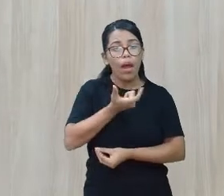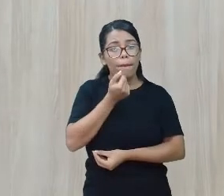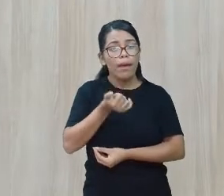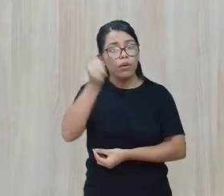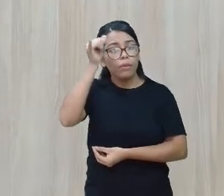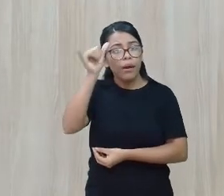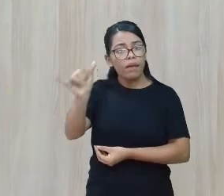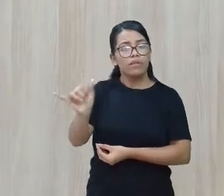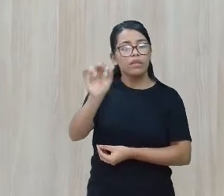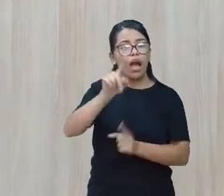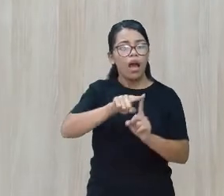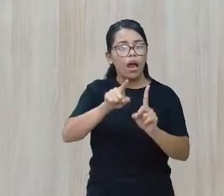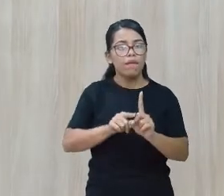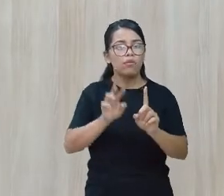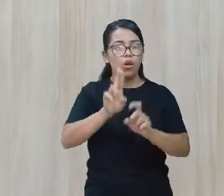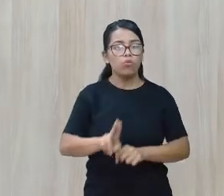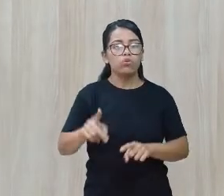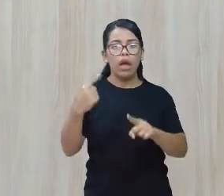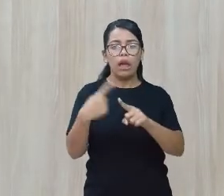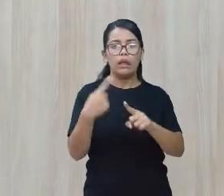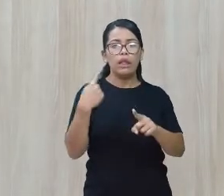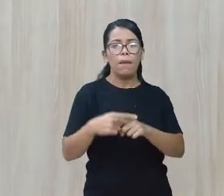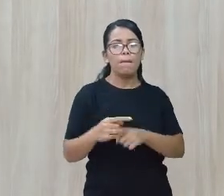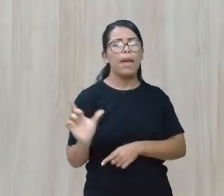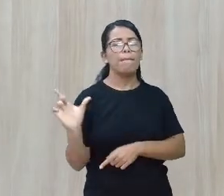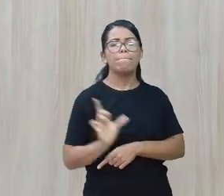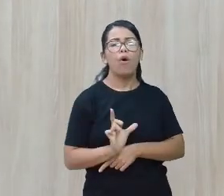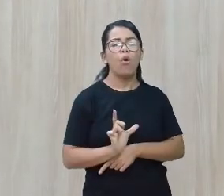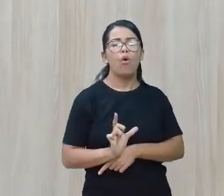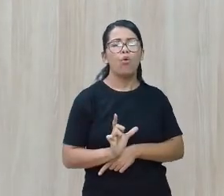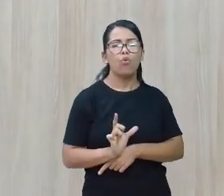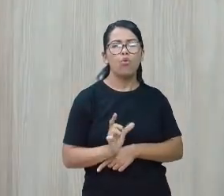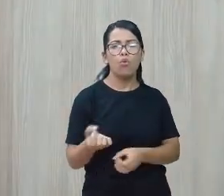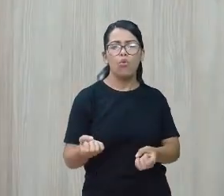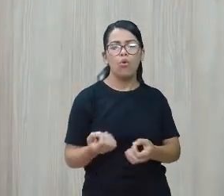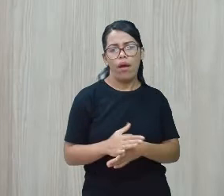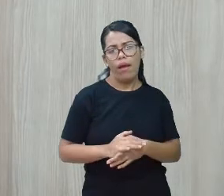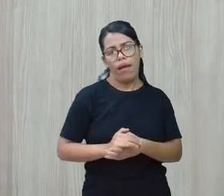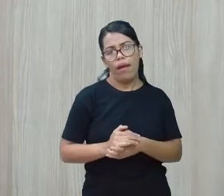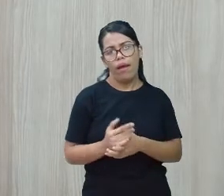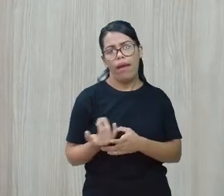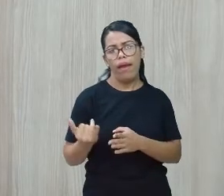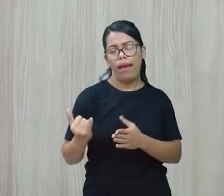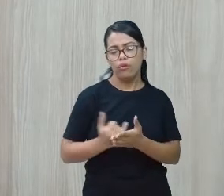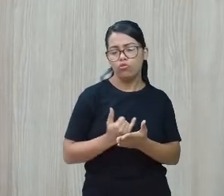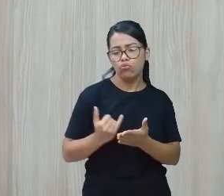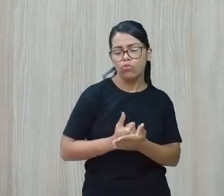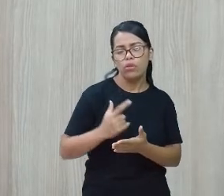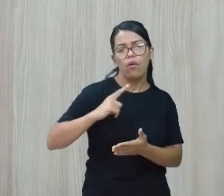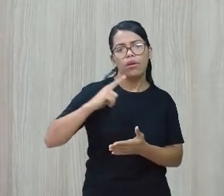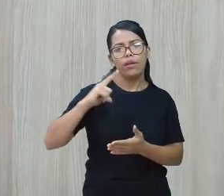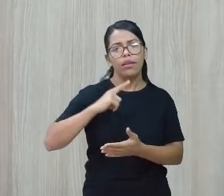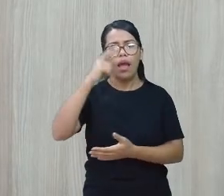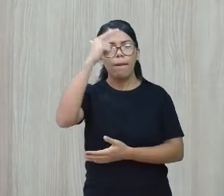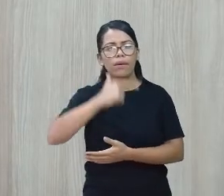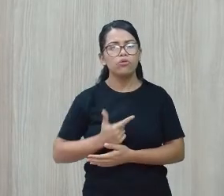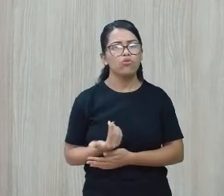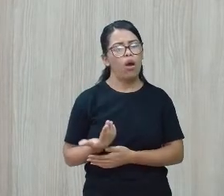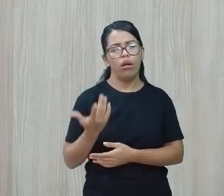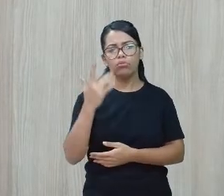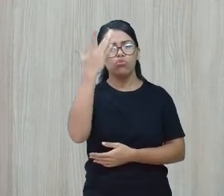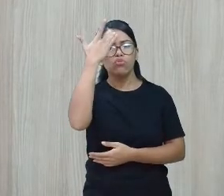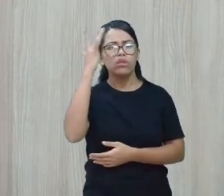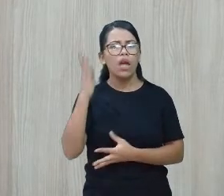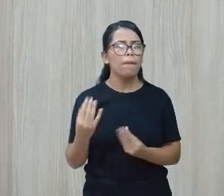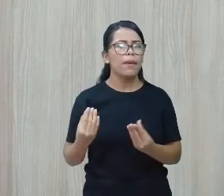contraceptivos, a baixa escolaridade, contribui para uma gravidez na adolescência? Com certeza, Cláudia. Antes eu quero colocar aqui que